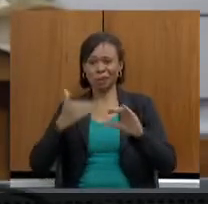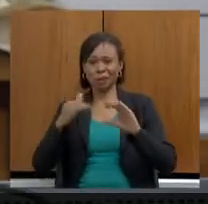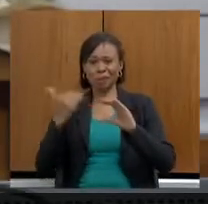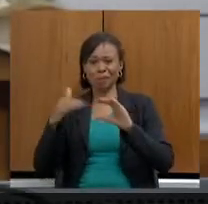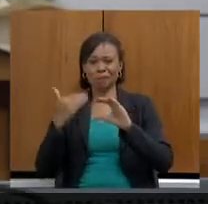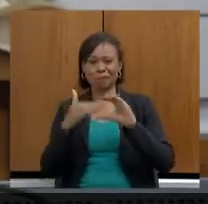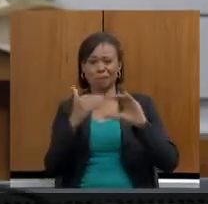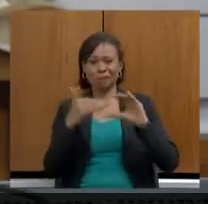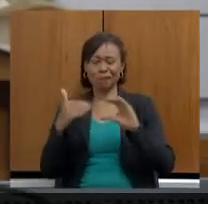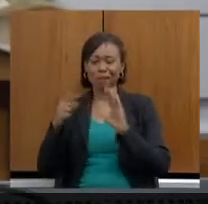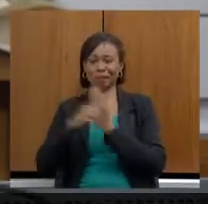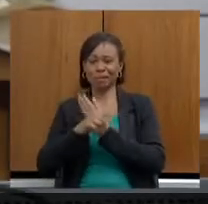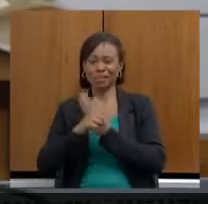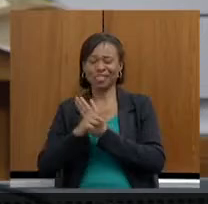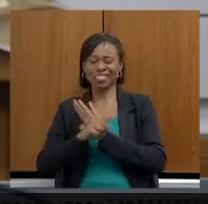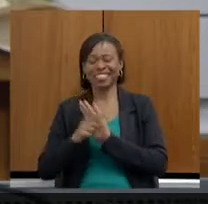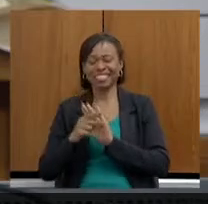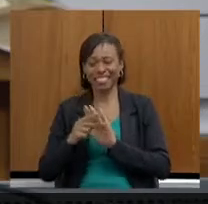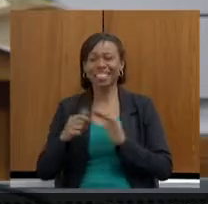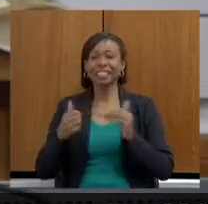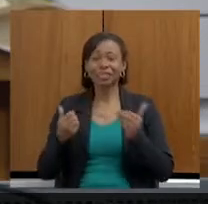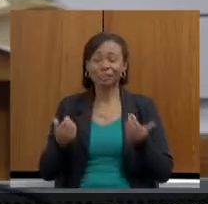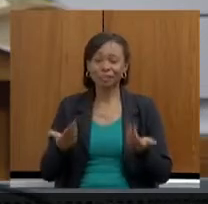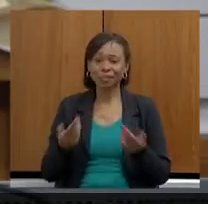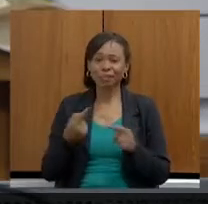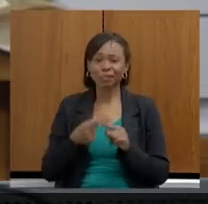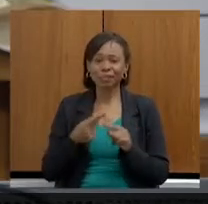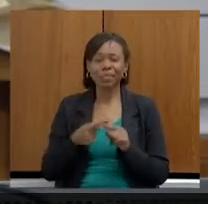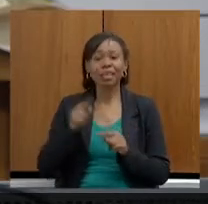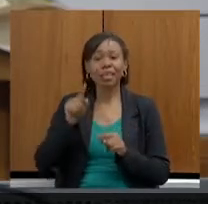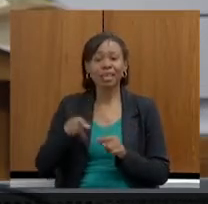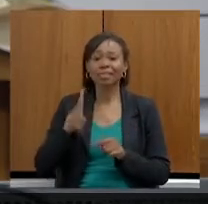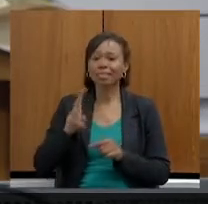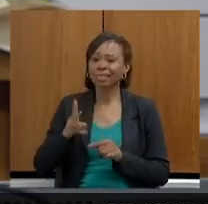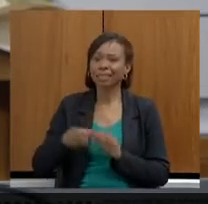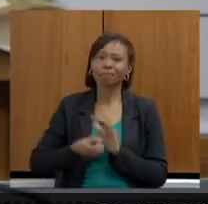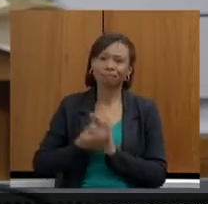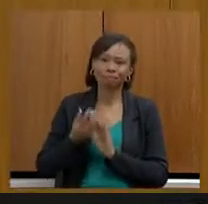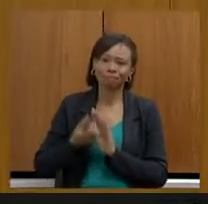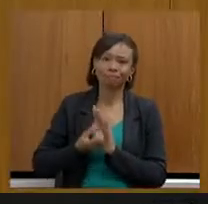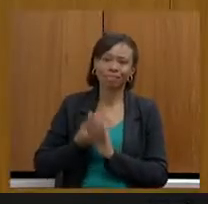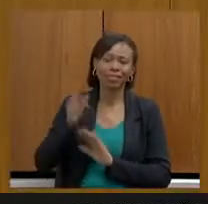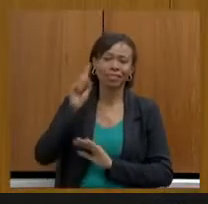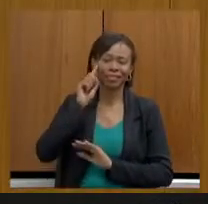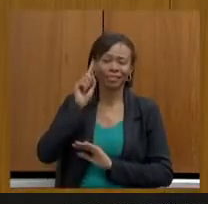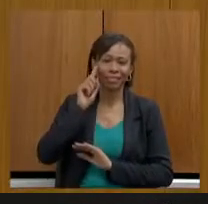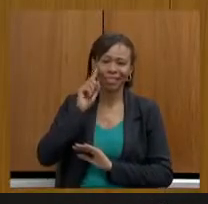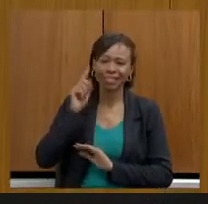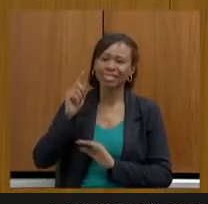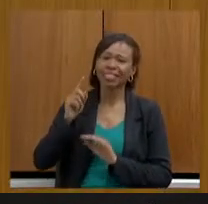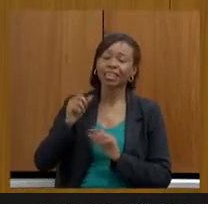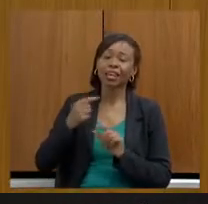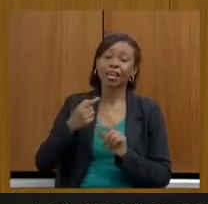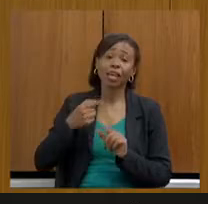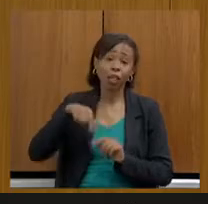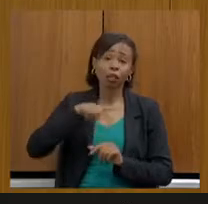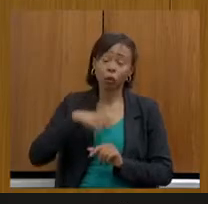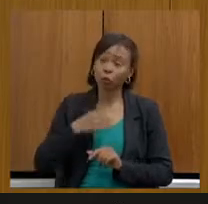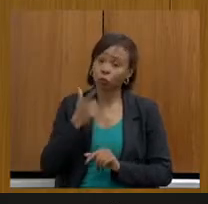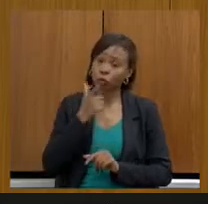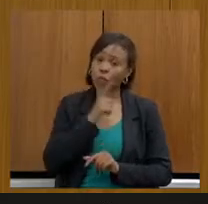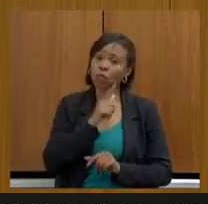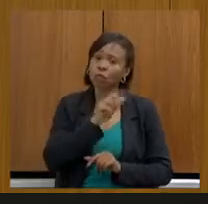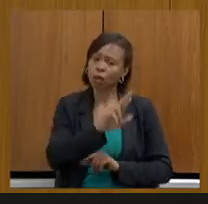aqui para mim quase mesmos perguntas é uma coisa assim que a gente faz toda hora todo dia que a gente e é obtido